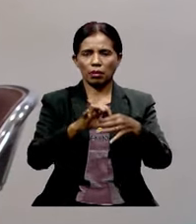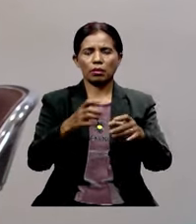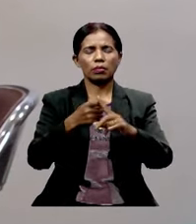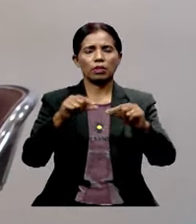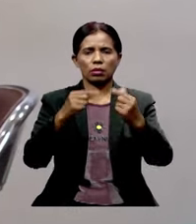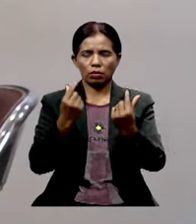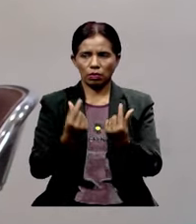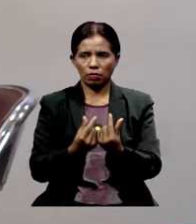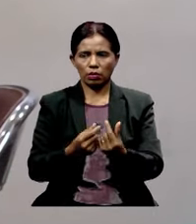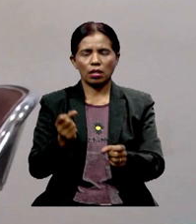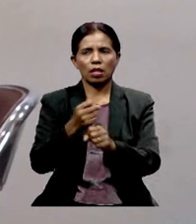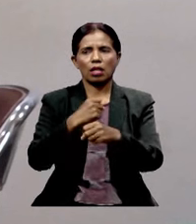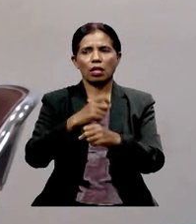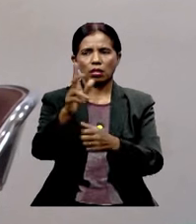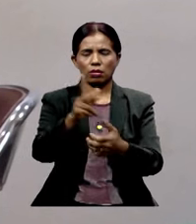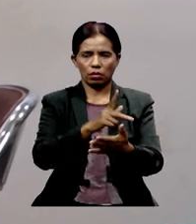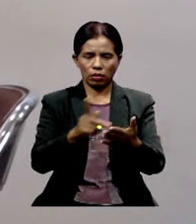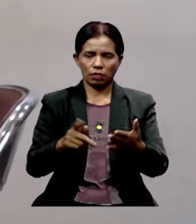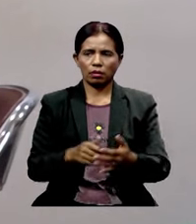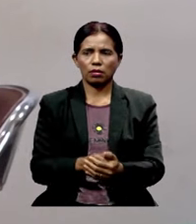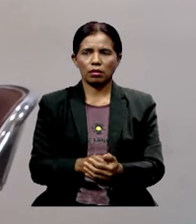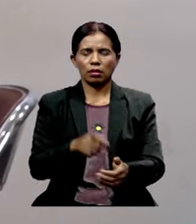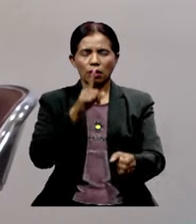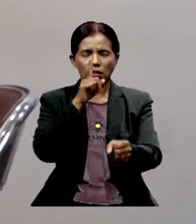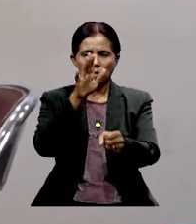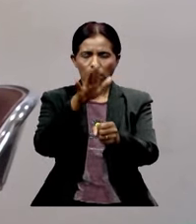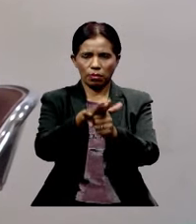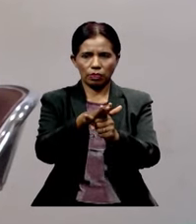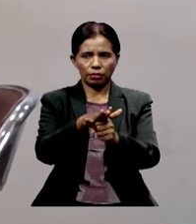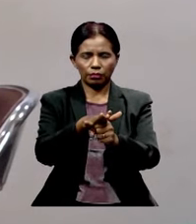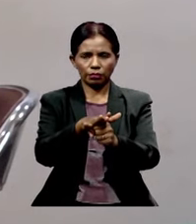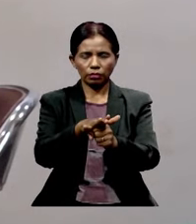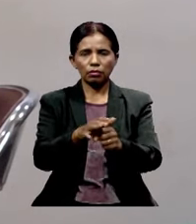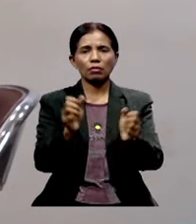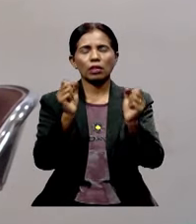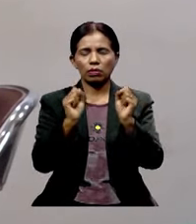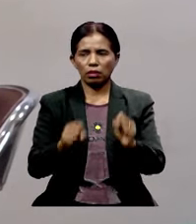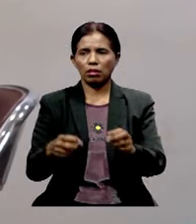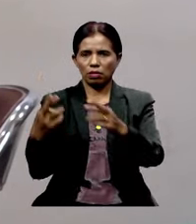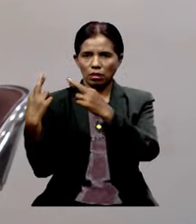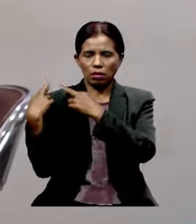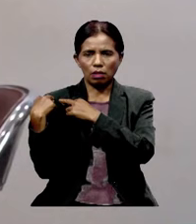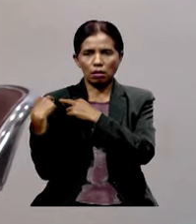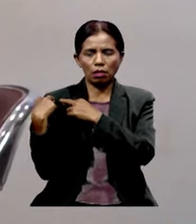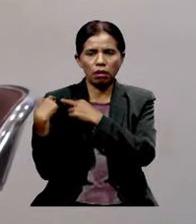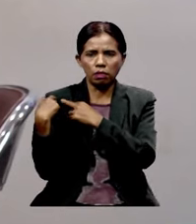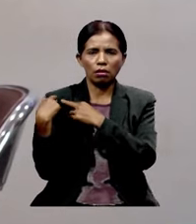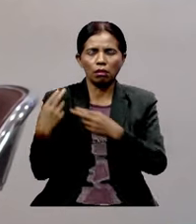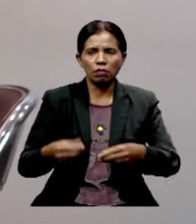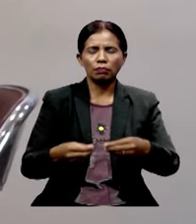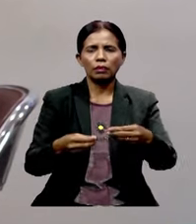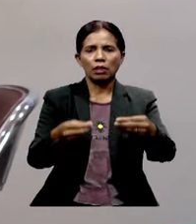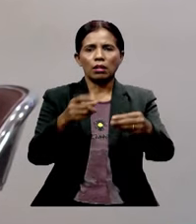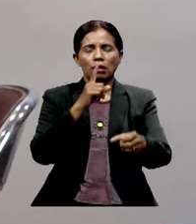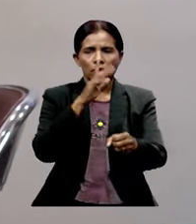rasi comete crime ne be juramento ida por responsabilizar juramento da base de integridade, juramento